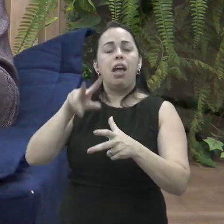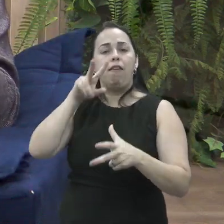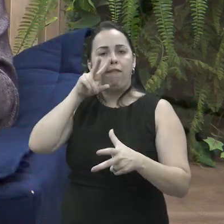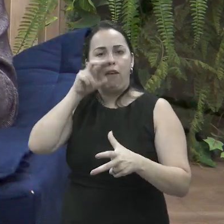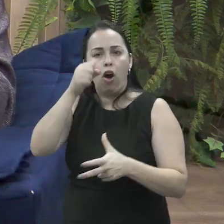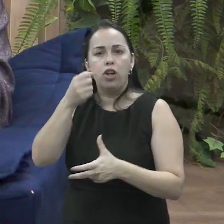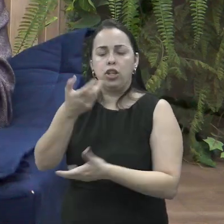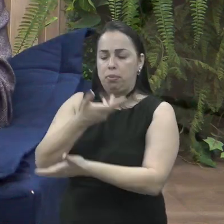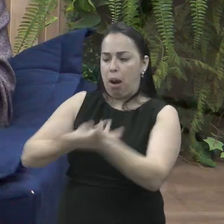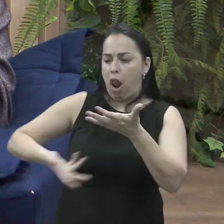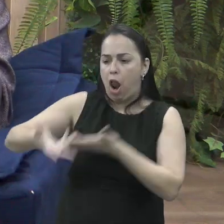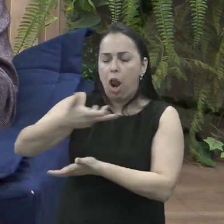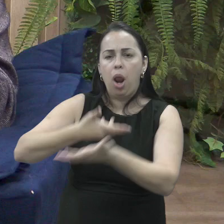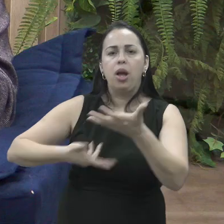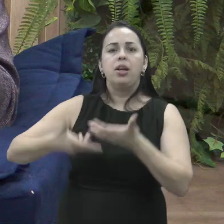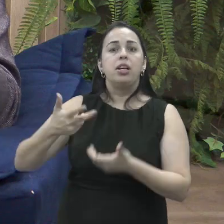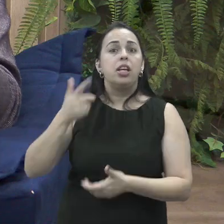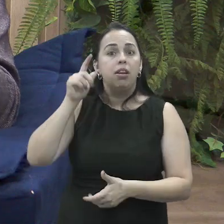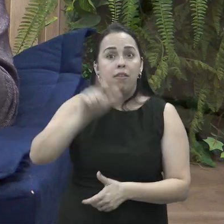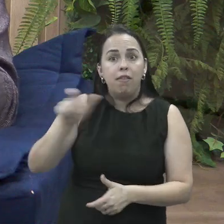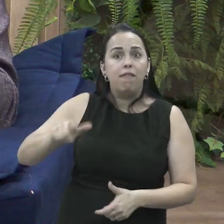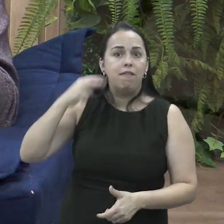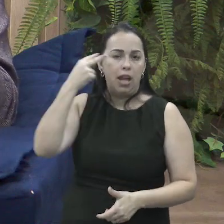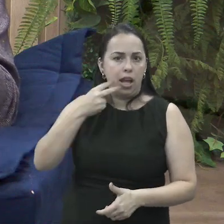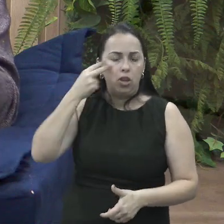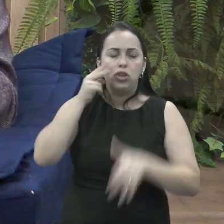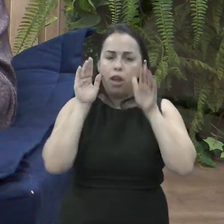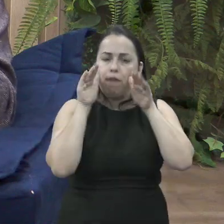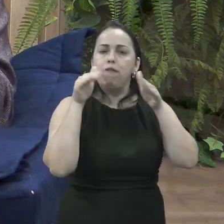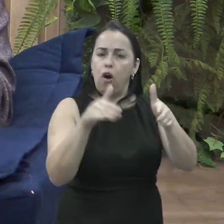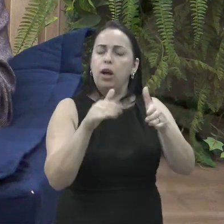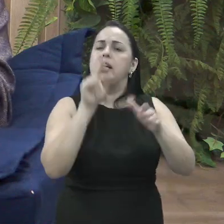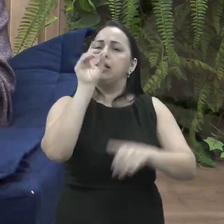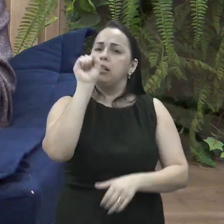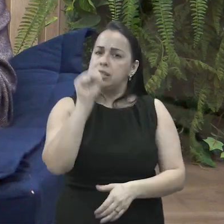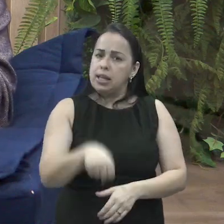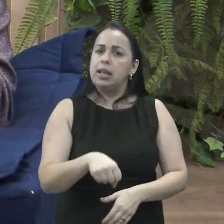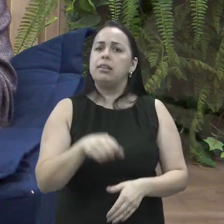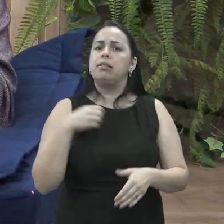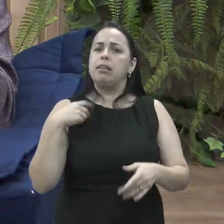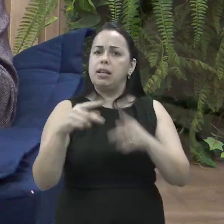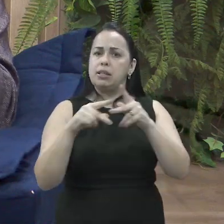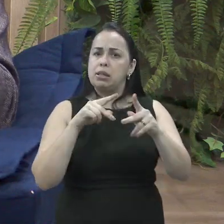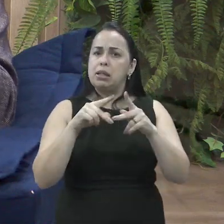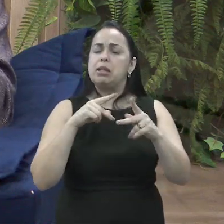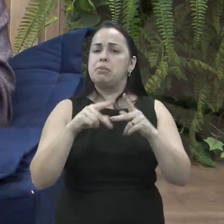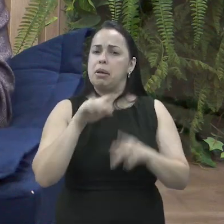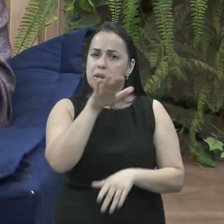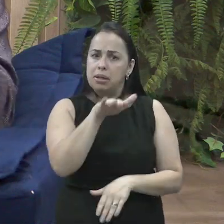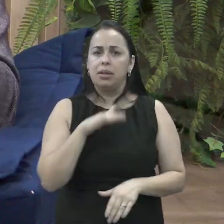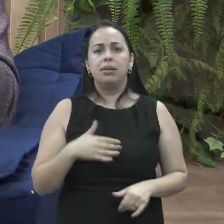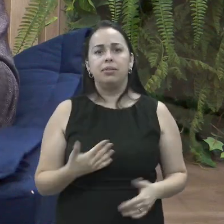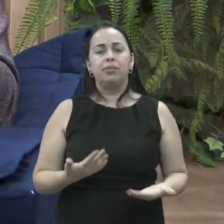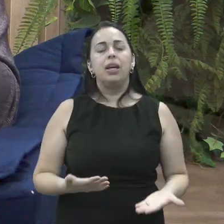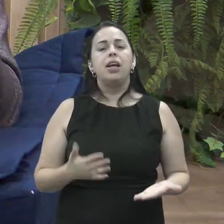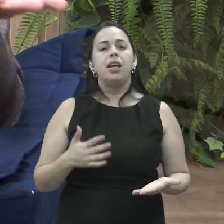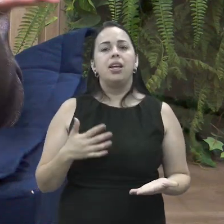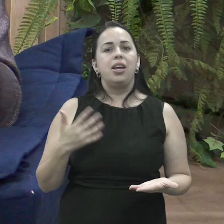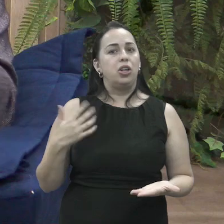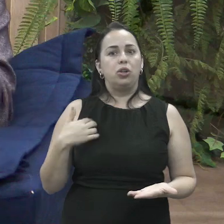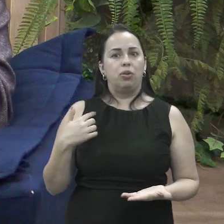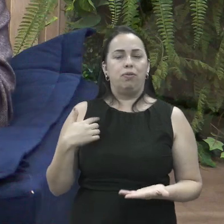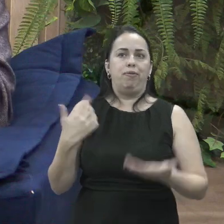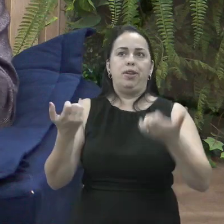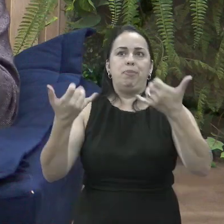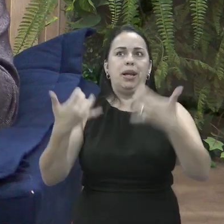seja uma Câmara mais pulsante, para que a gente tenha vereadores que trabalhem efetivamente para o bem da cidade. Eu não consigo conceber, e eu não estou dizendo que isso